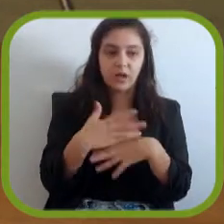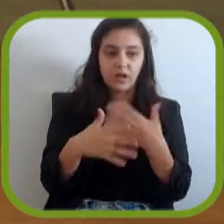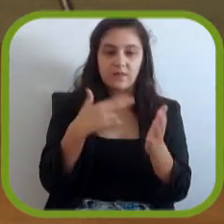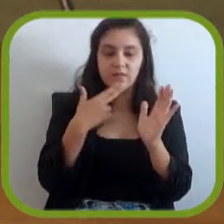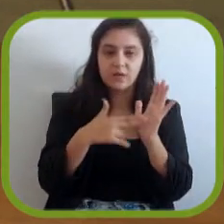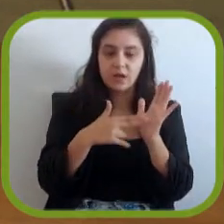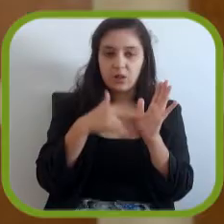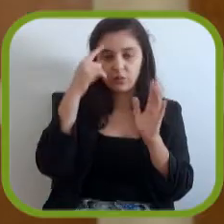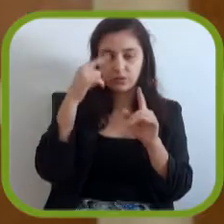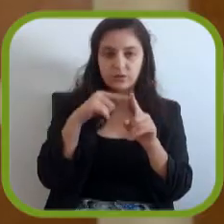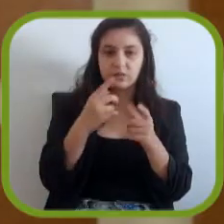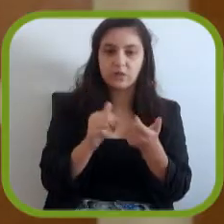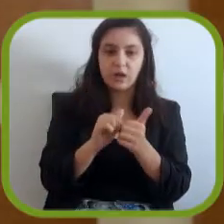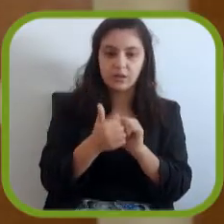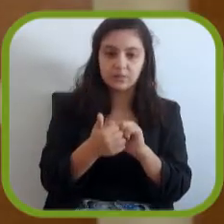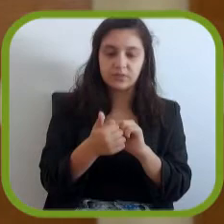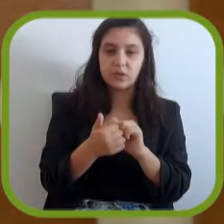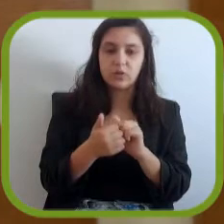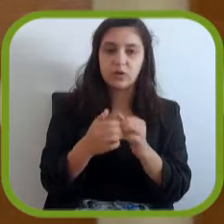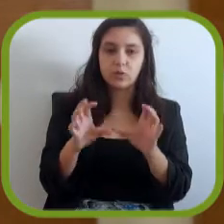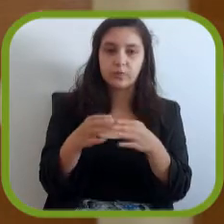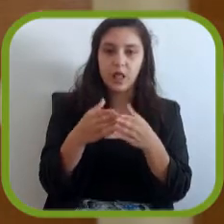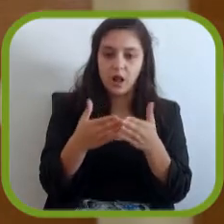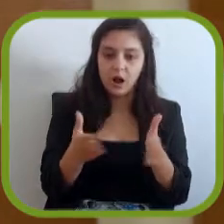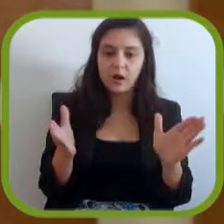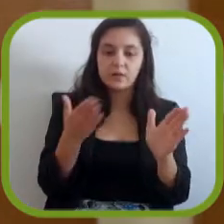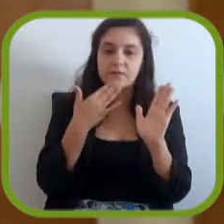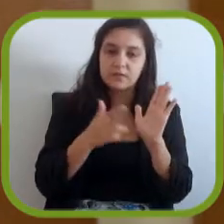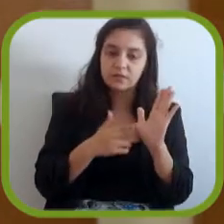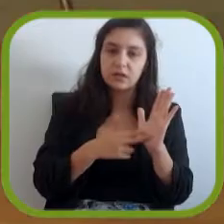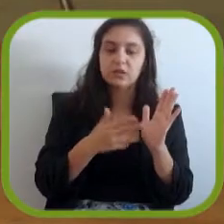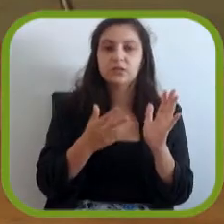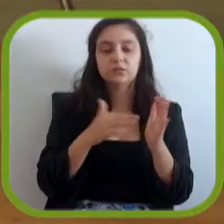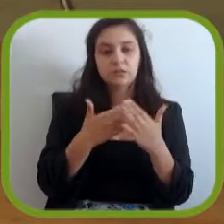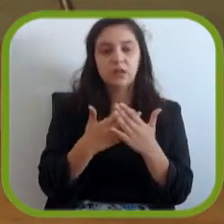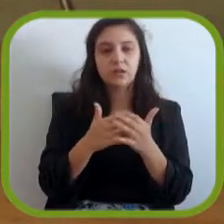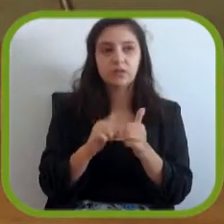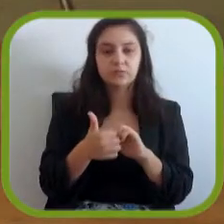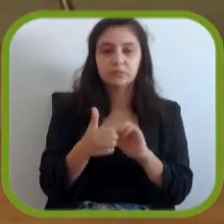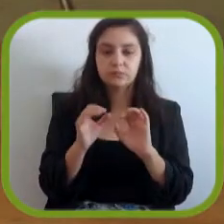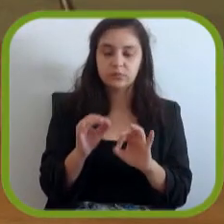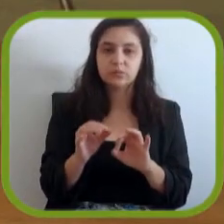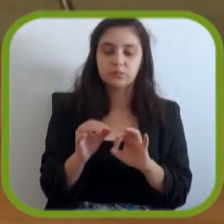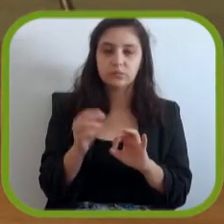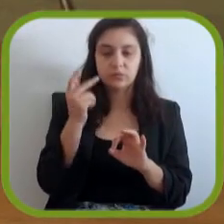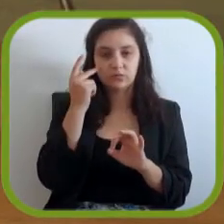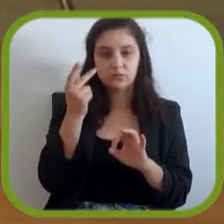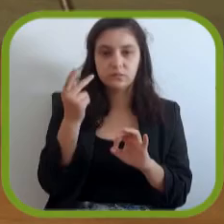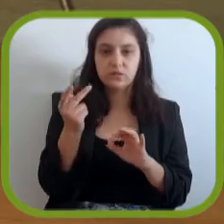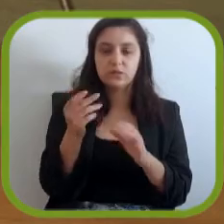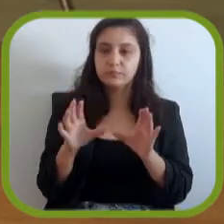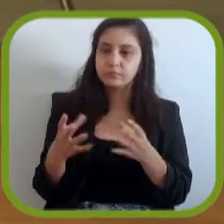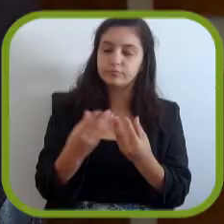esta realidade para que a adaptação, a abertura da comunidade seja real e que possibilite uma adaptação e uma